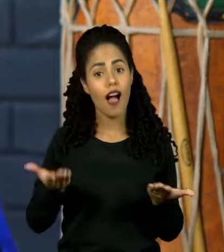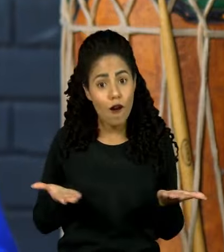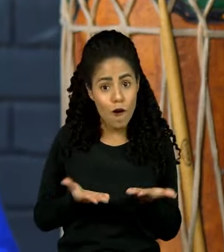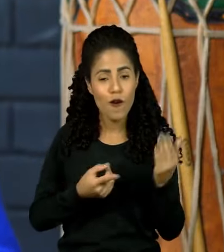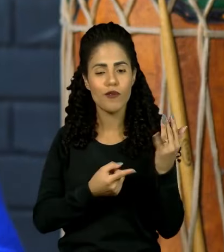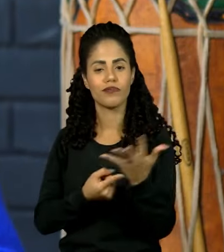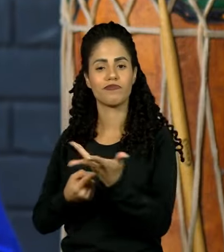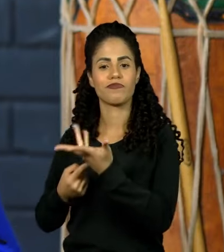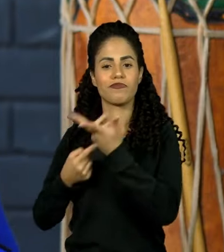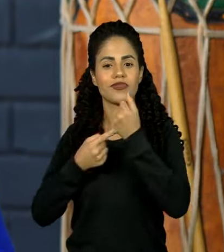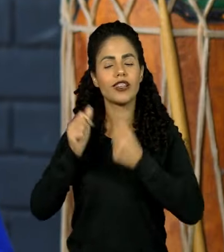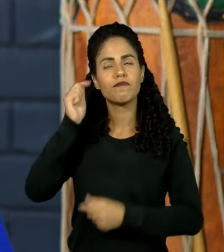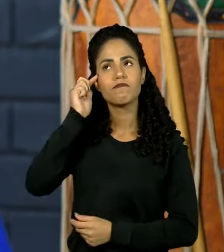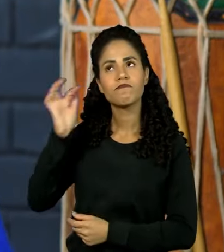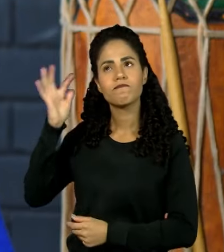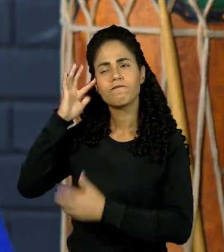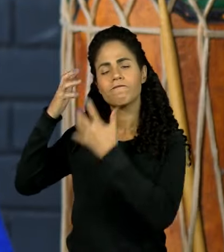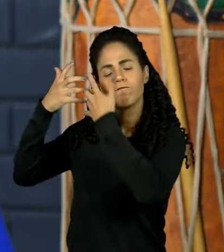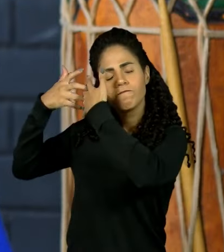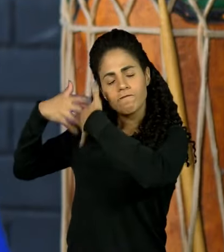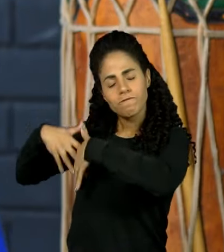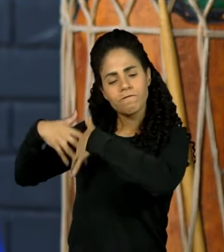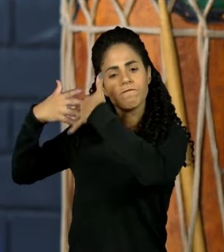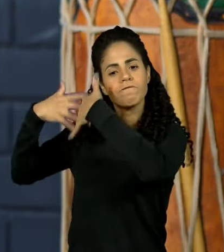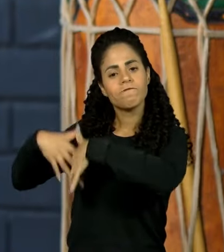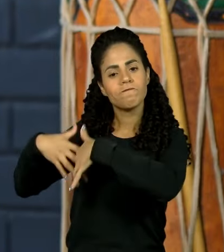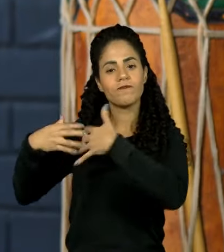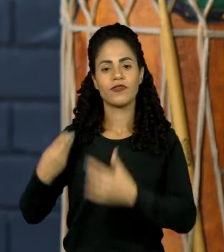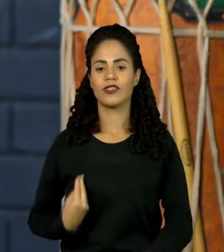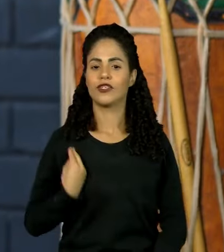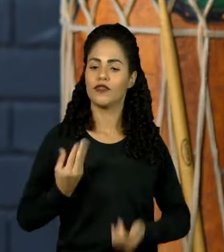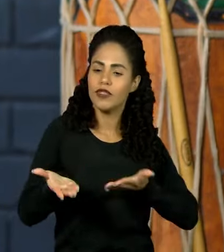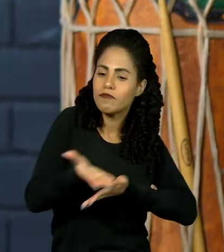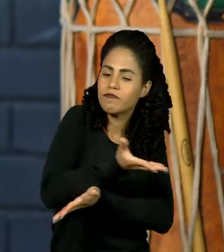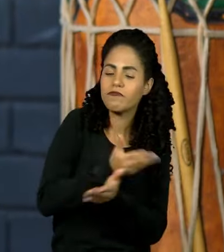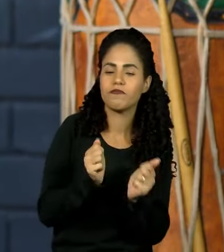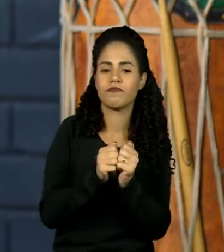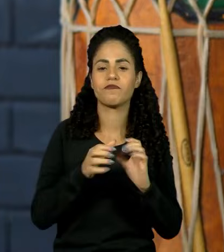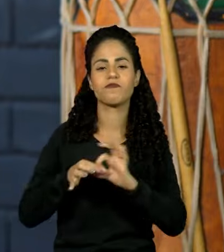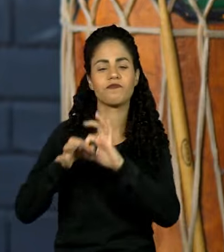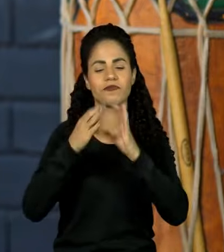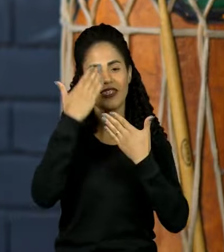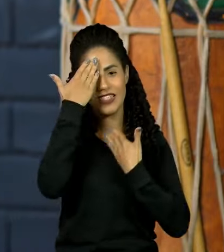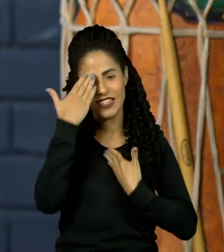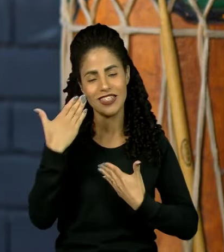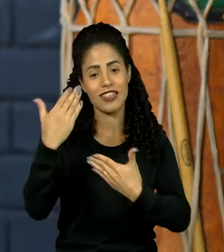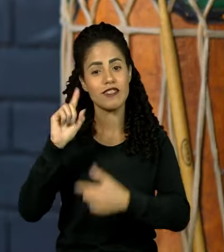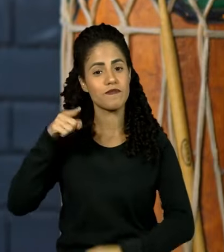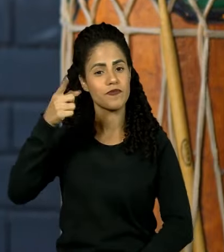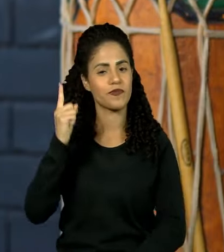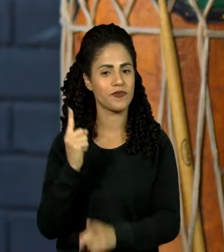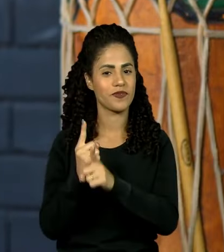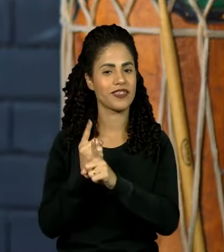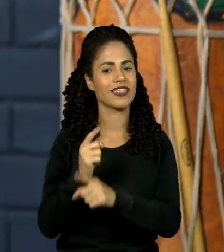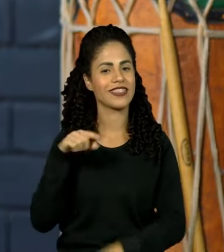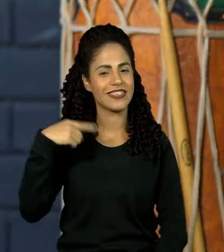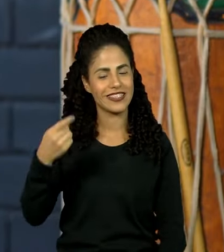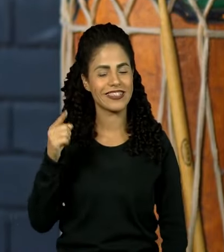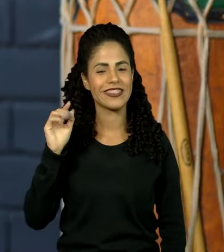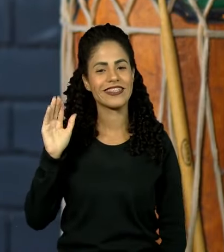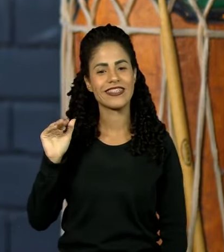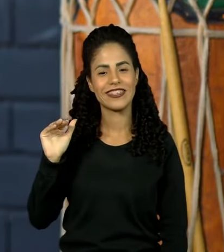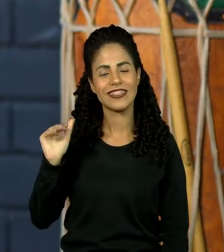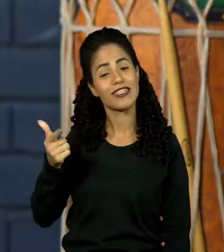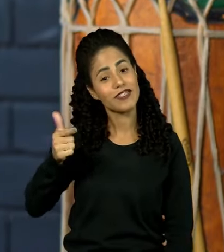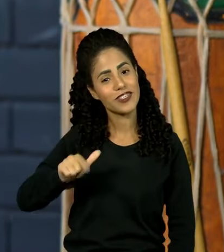arte refletir um pouco mais a beleza de vivermos como irmãos Muito obrigado a gente se encontra aqui na semana que vem